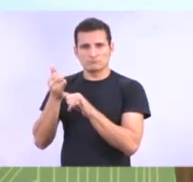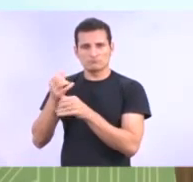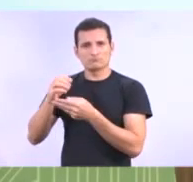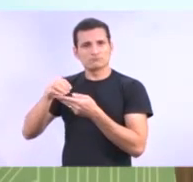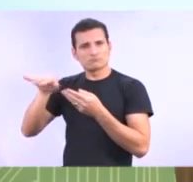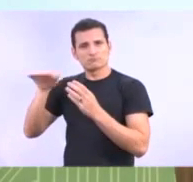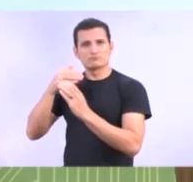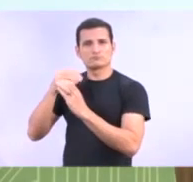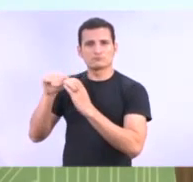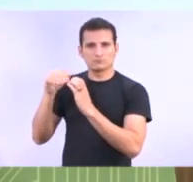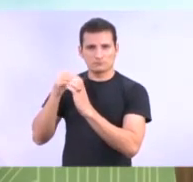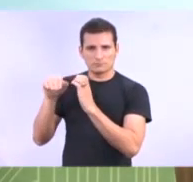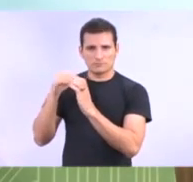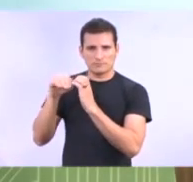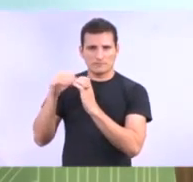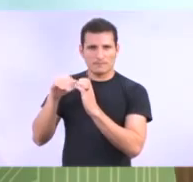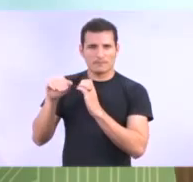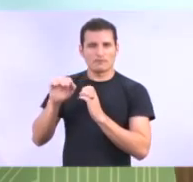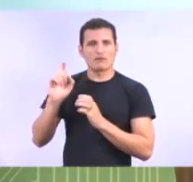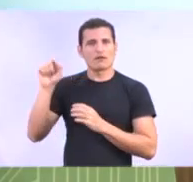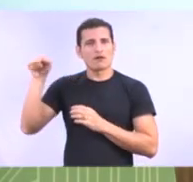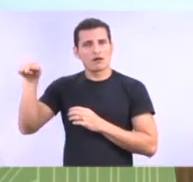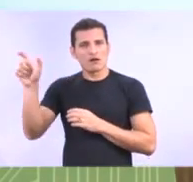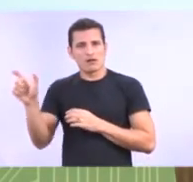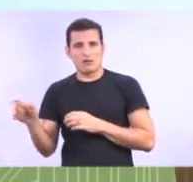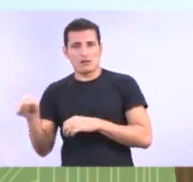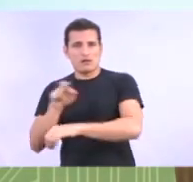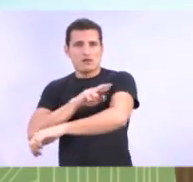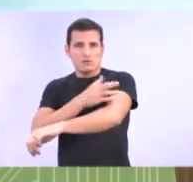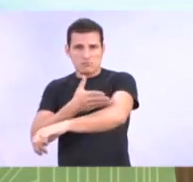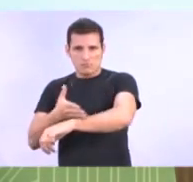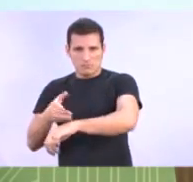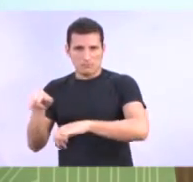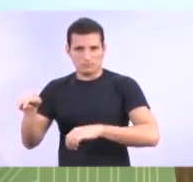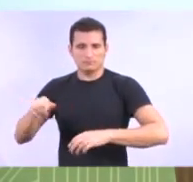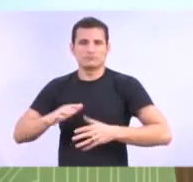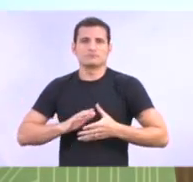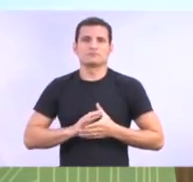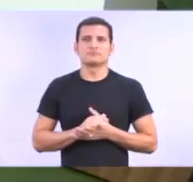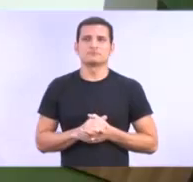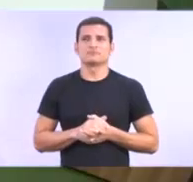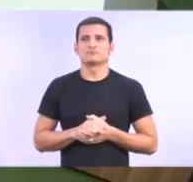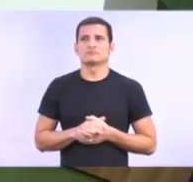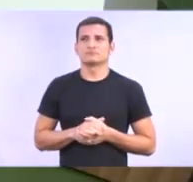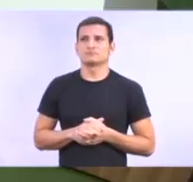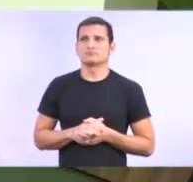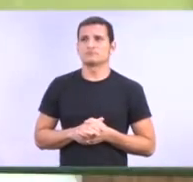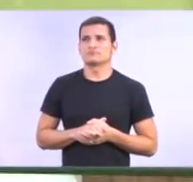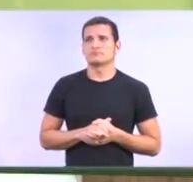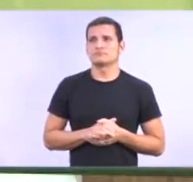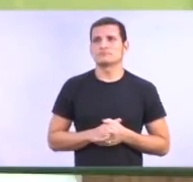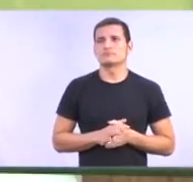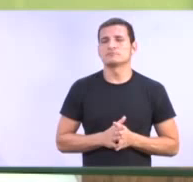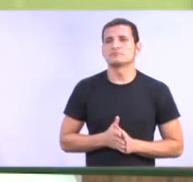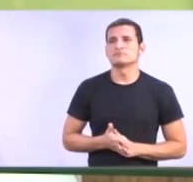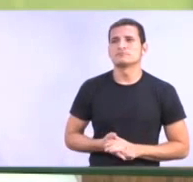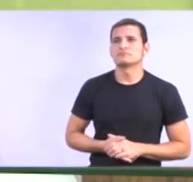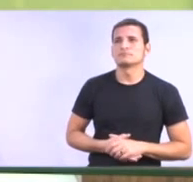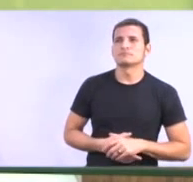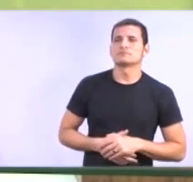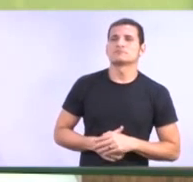por e-mail e chegar até lá no cliente em Rio Branco. Professor, pode explicar essa para mim, por favor? Temos aqui,